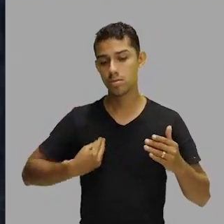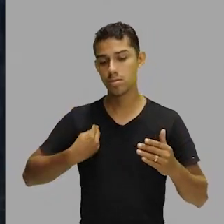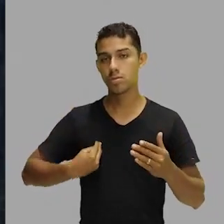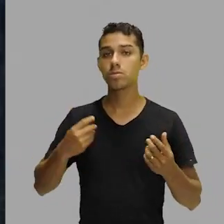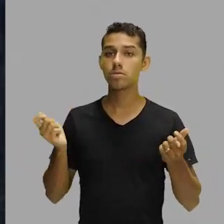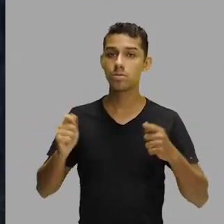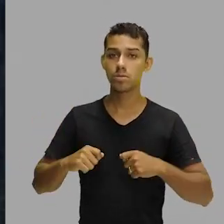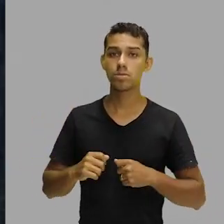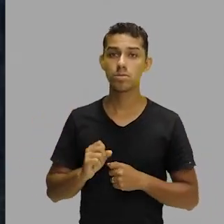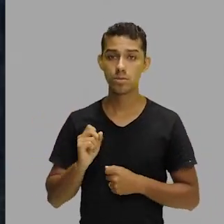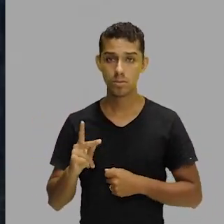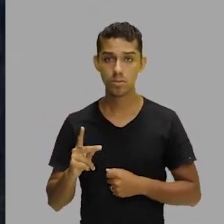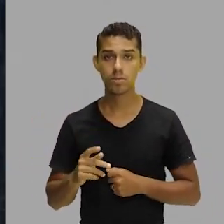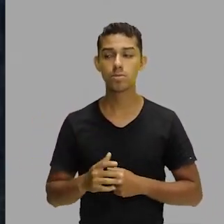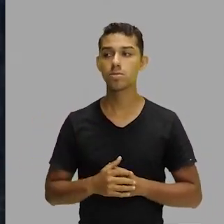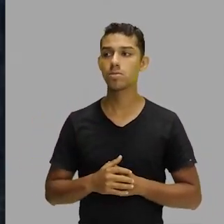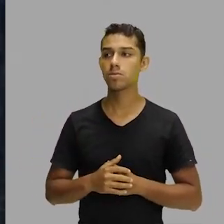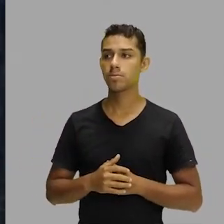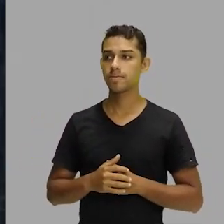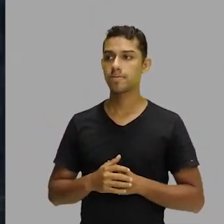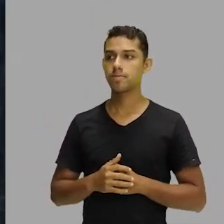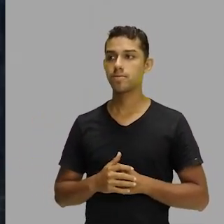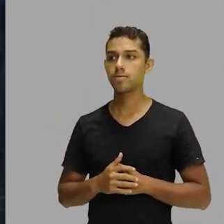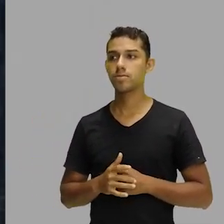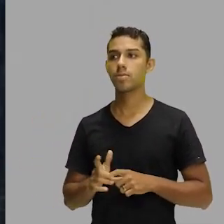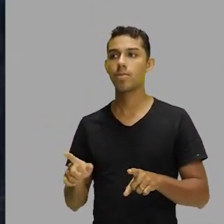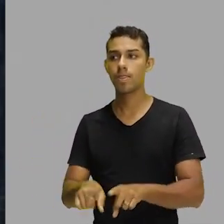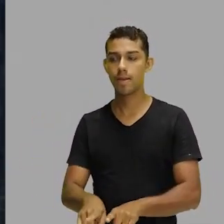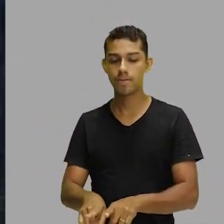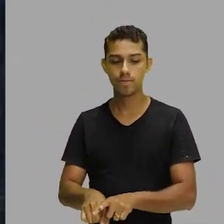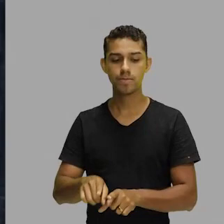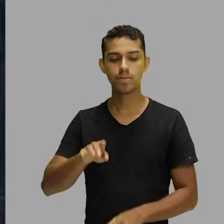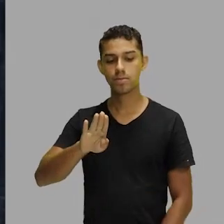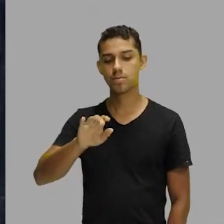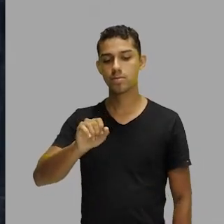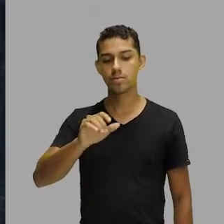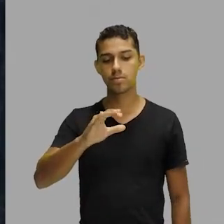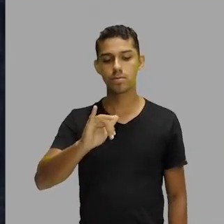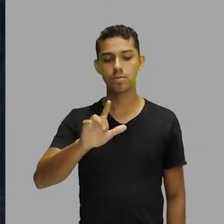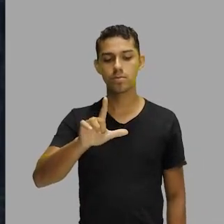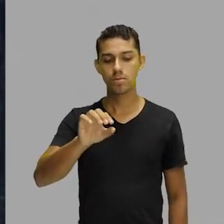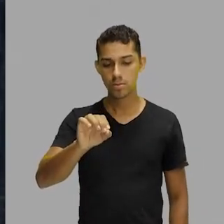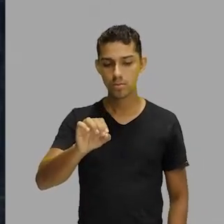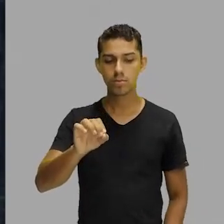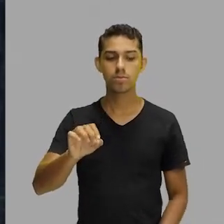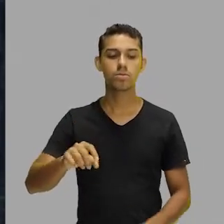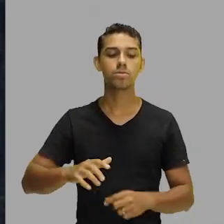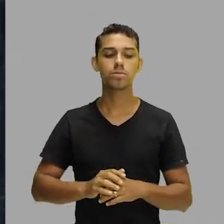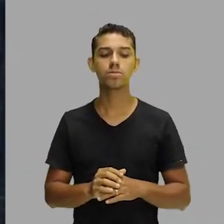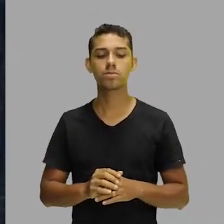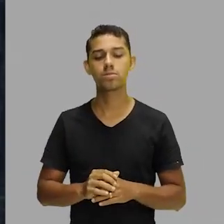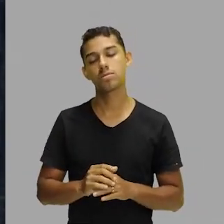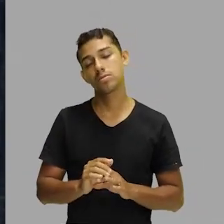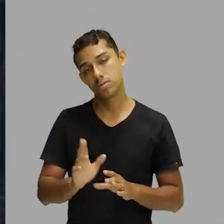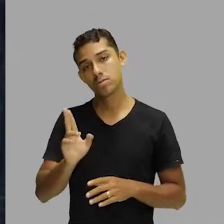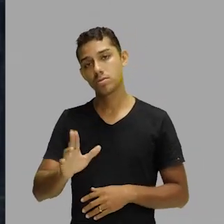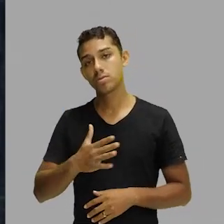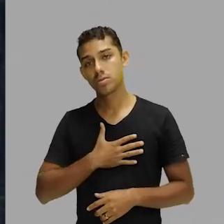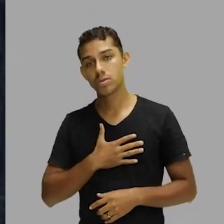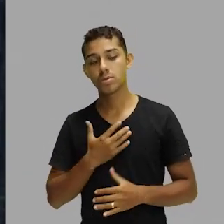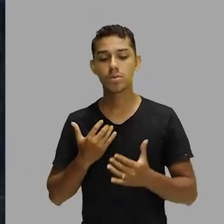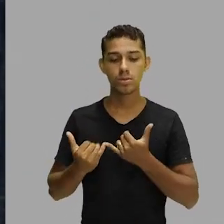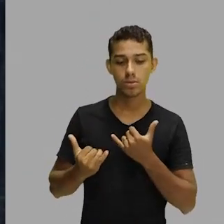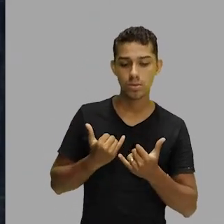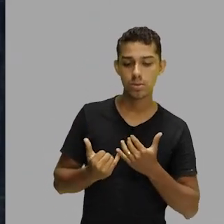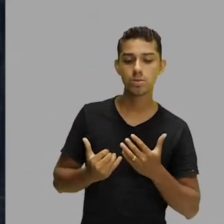resistentes, ok? Nós temos o outro formato que a gente chama de bacilo. Eu gosto de utilizar uma